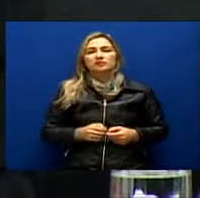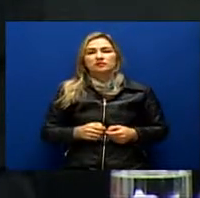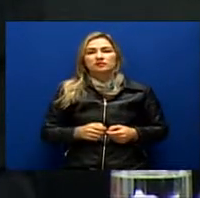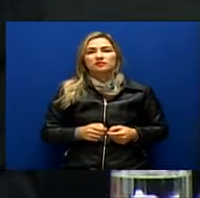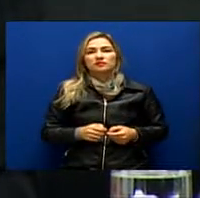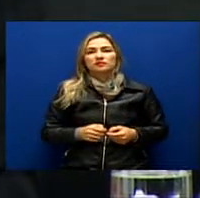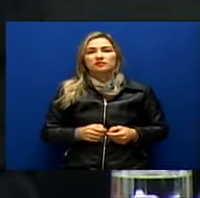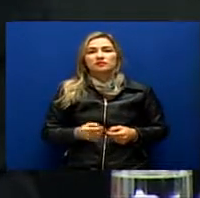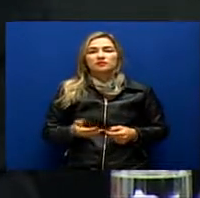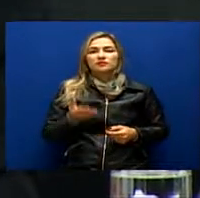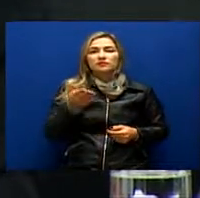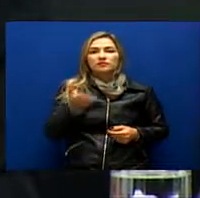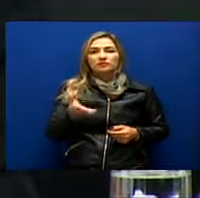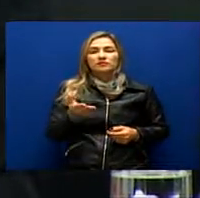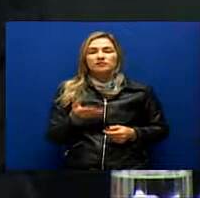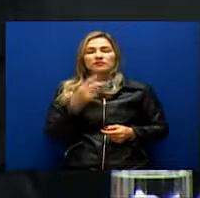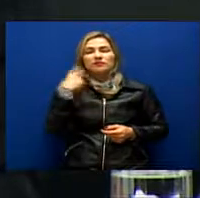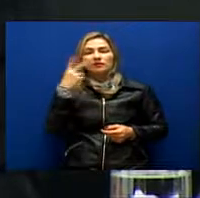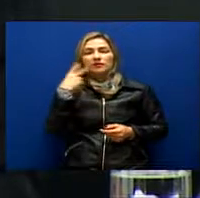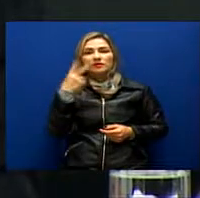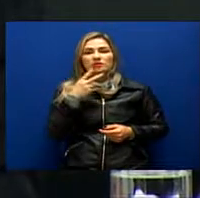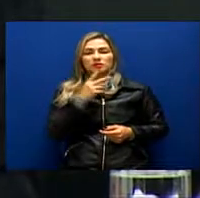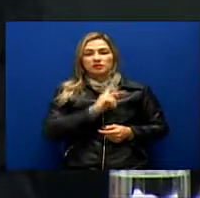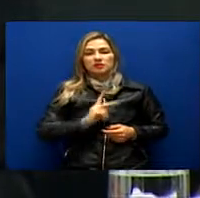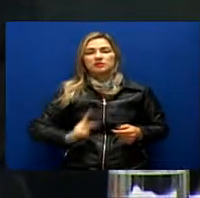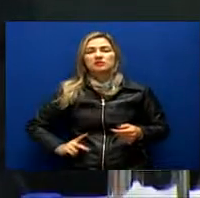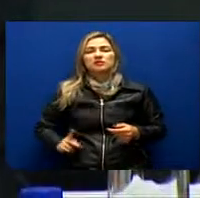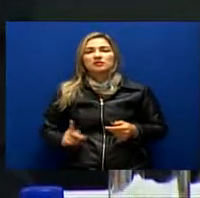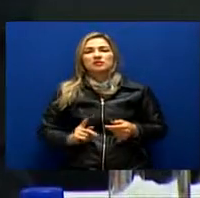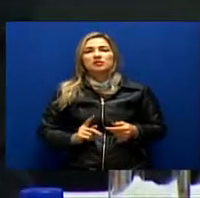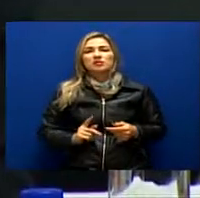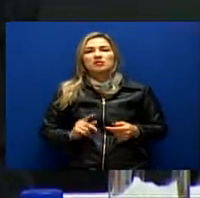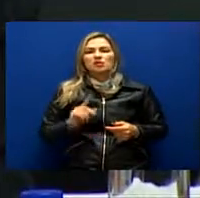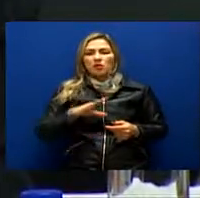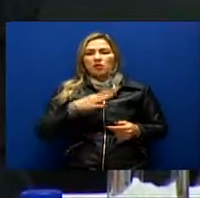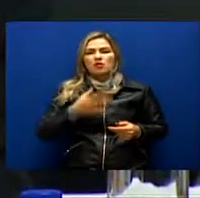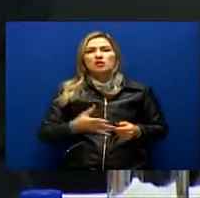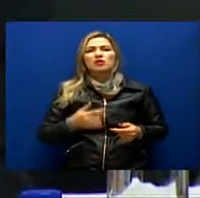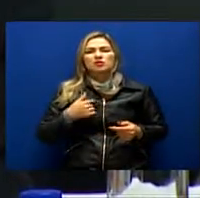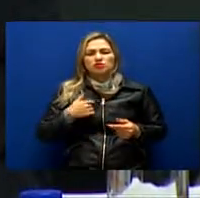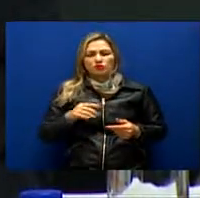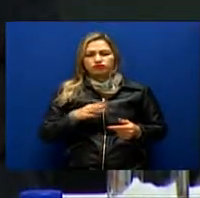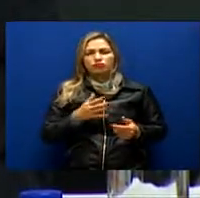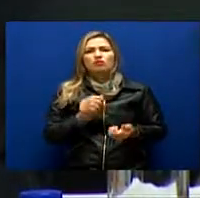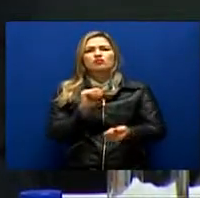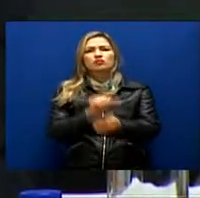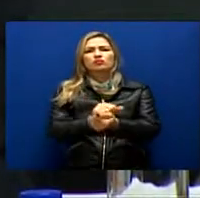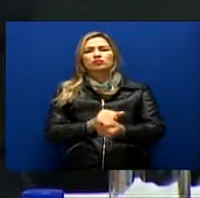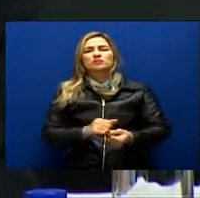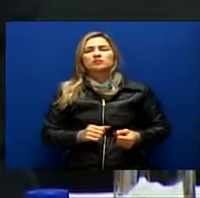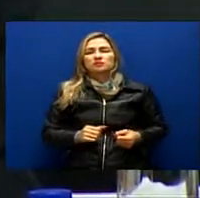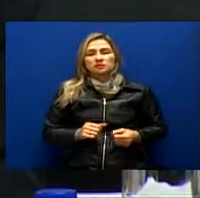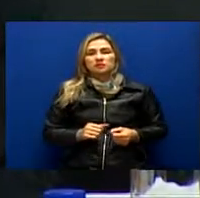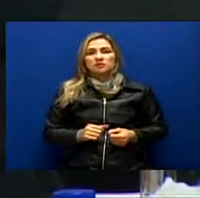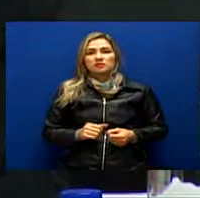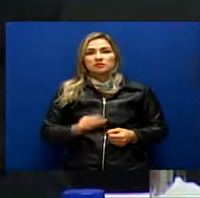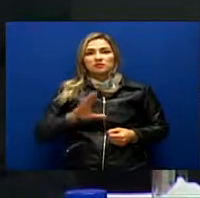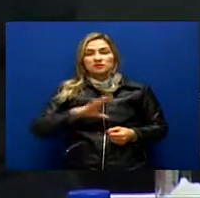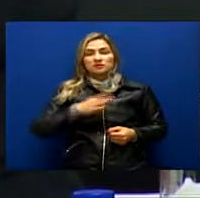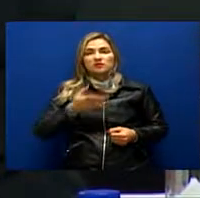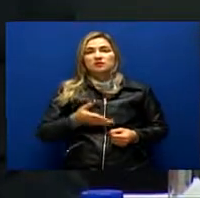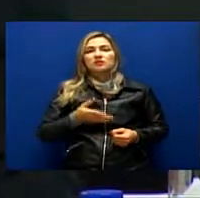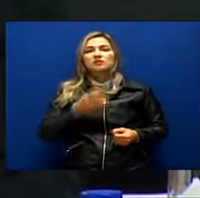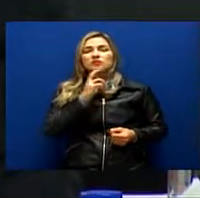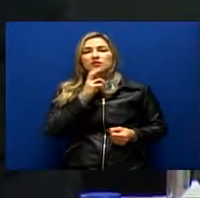comprando, ô presidente... Eu com os outros colegas aqui, eu compro junto com você também. Porque a gente que entrou aqui e foi votado pelo povo tem que ter coragem. Uma